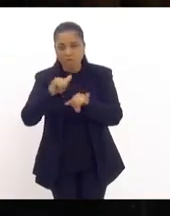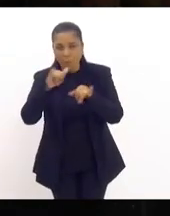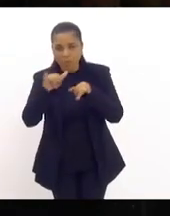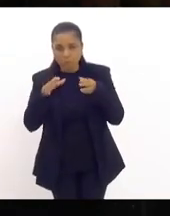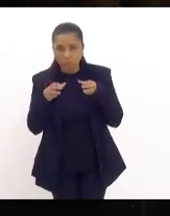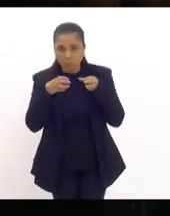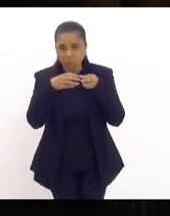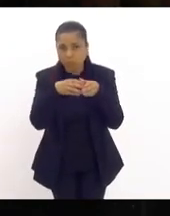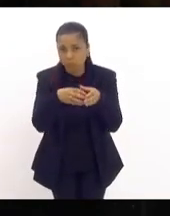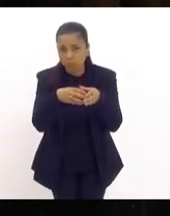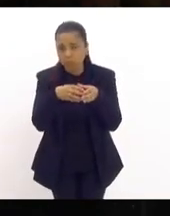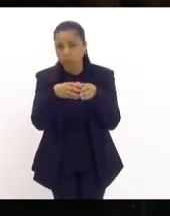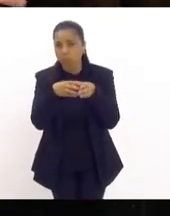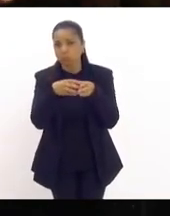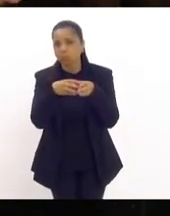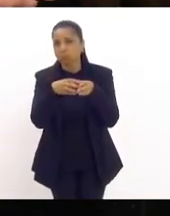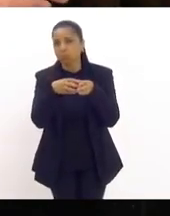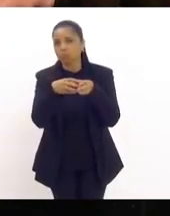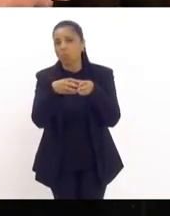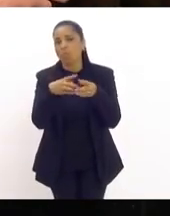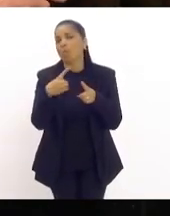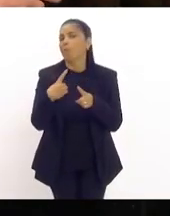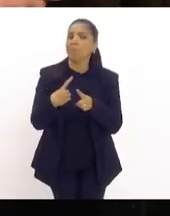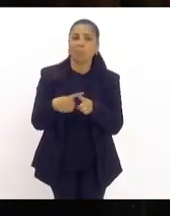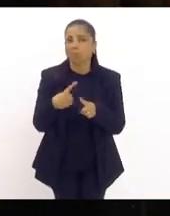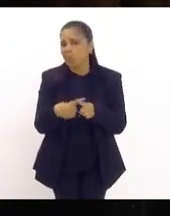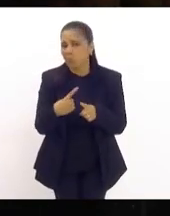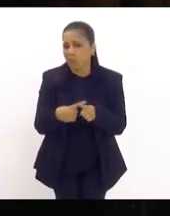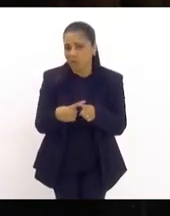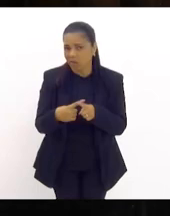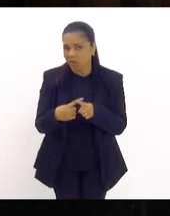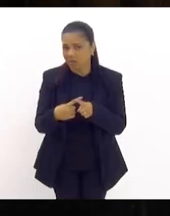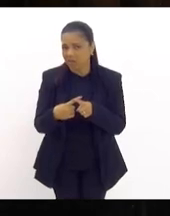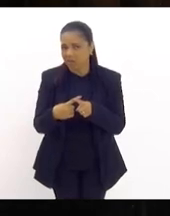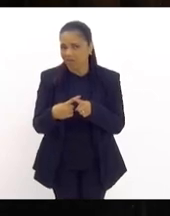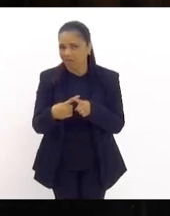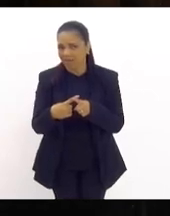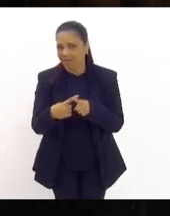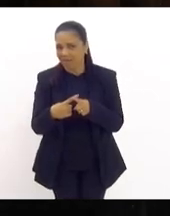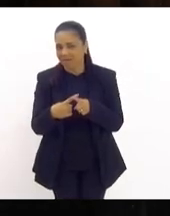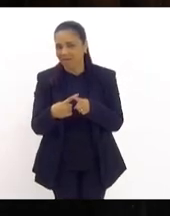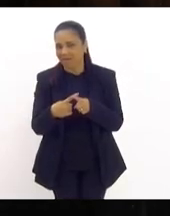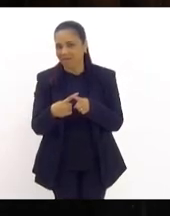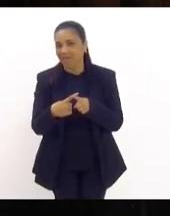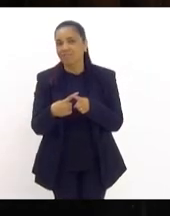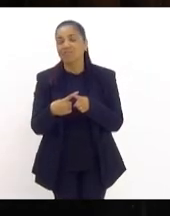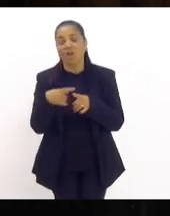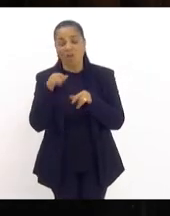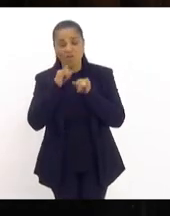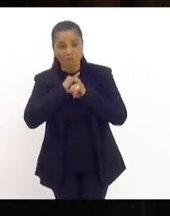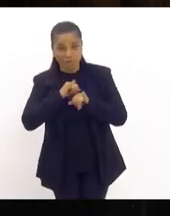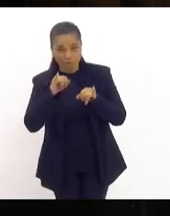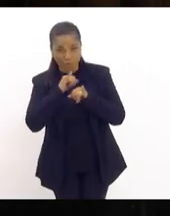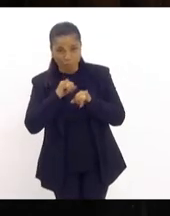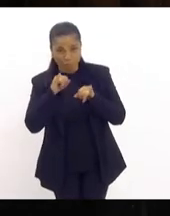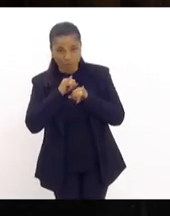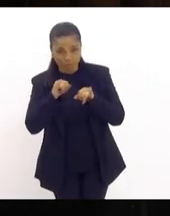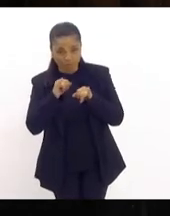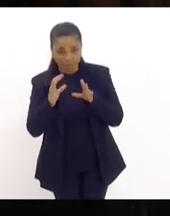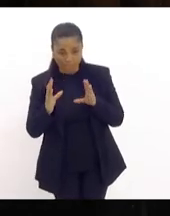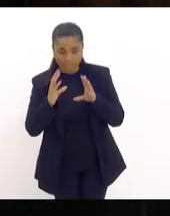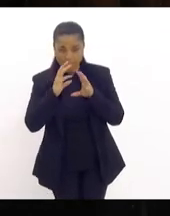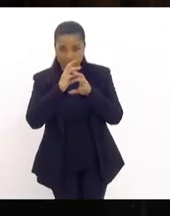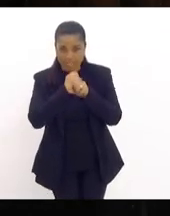pertinente, sabendo o porquê dessa história. E depois, função dessas informações,